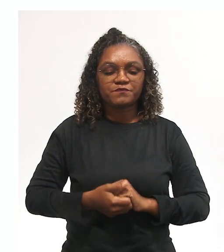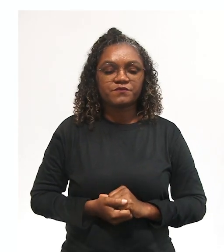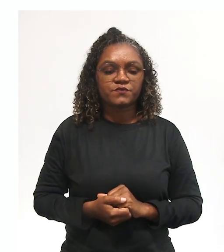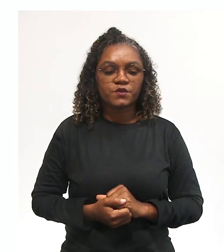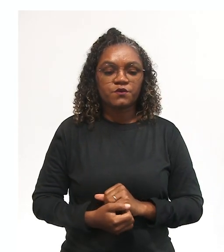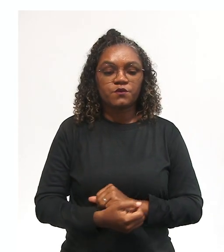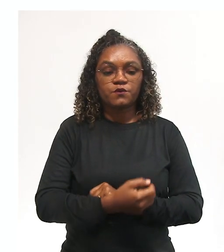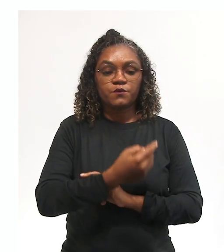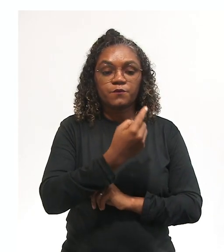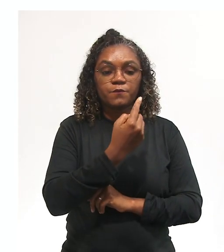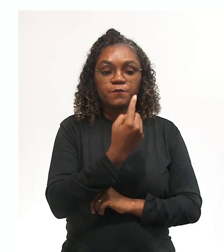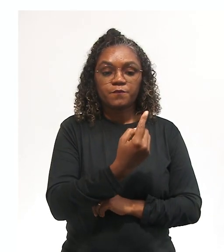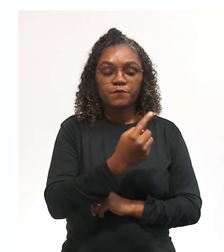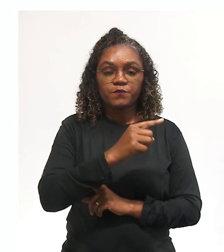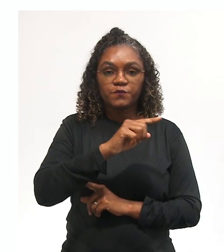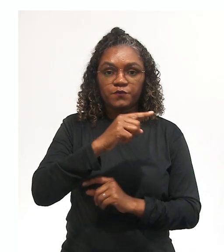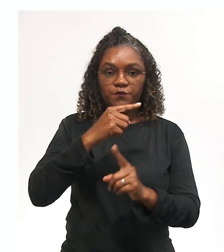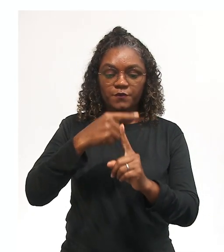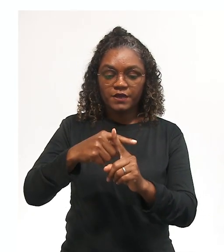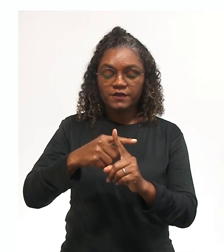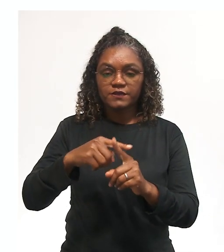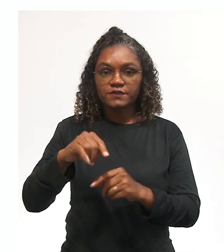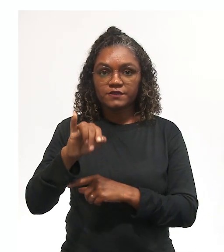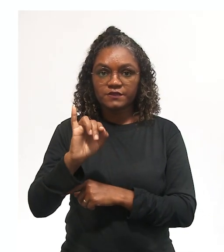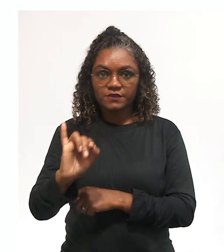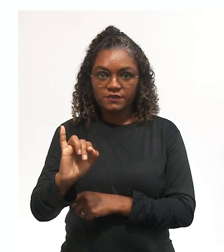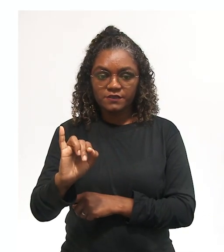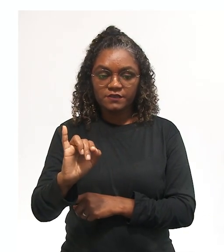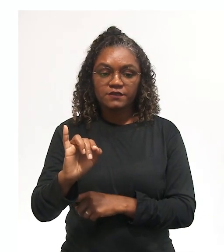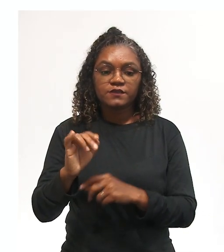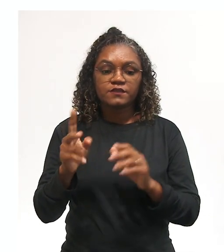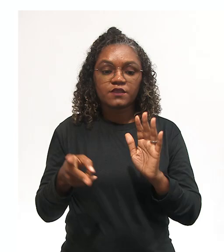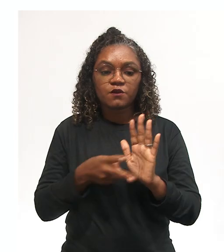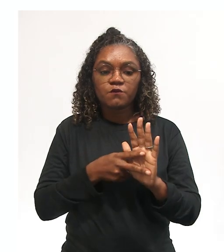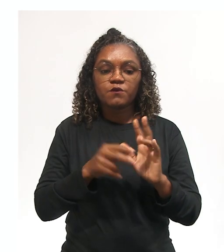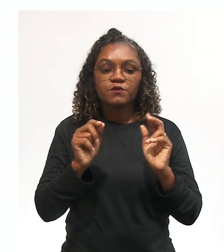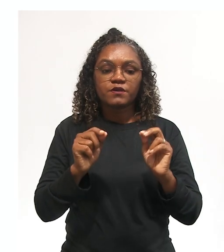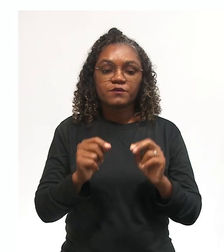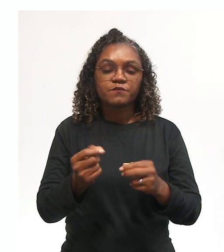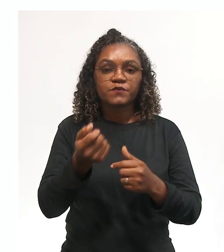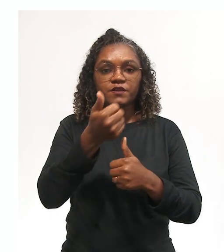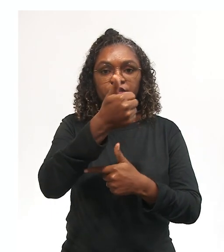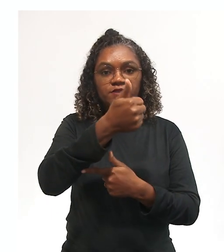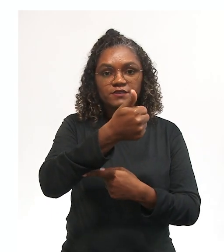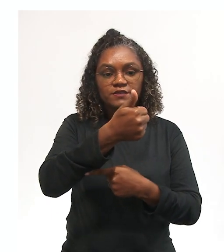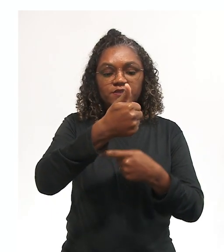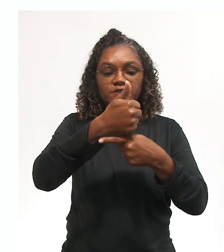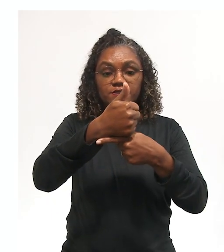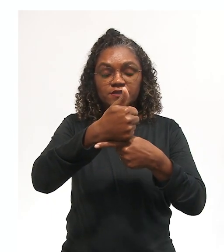17 mil dividido por 12 mil. Essa divisão aqui vai dar